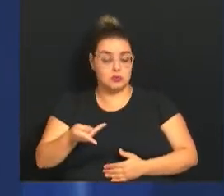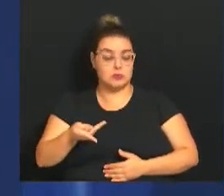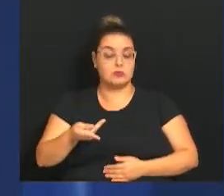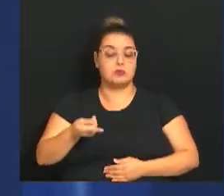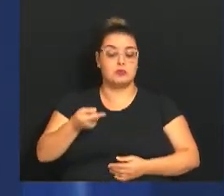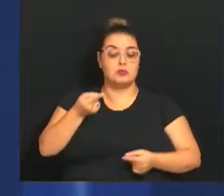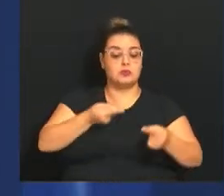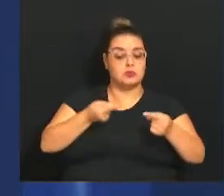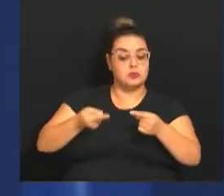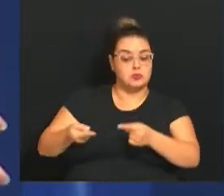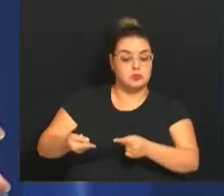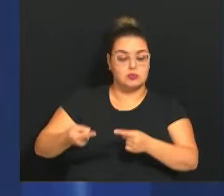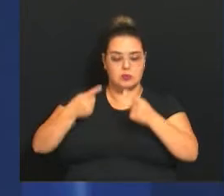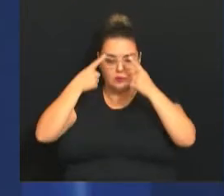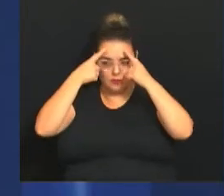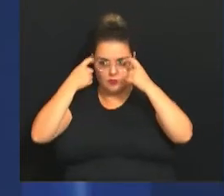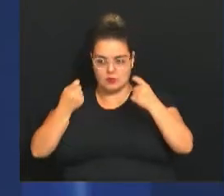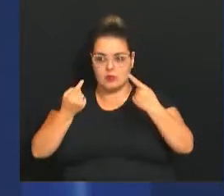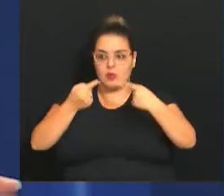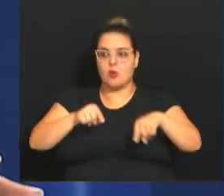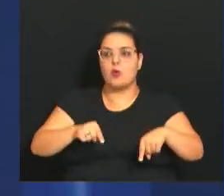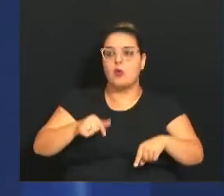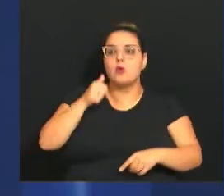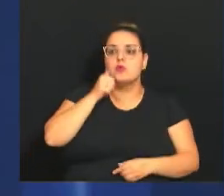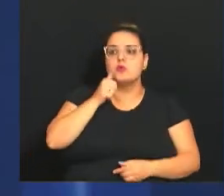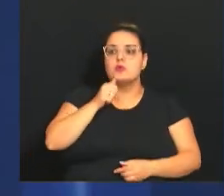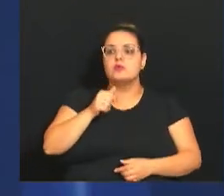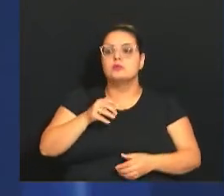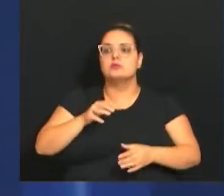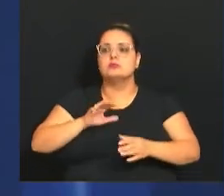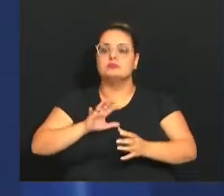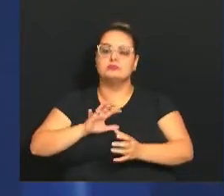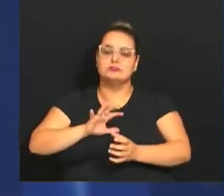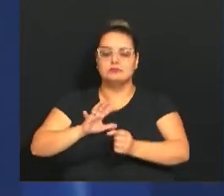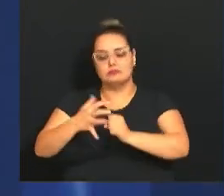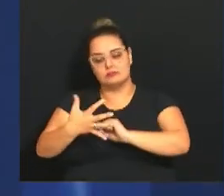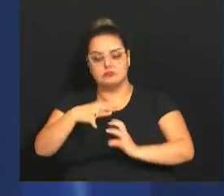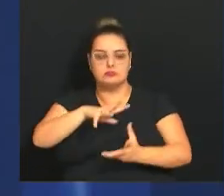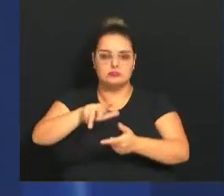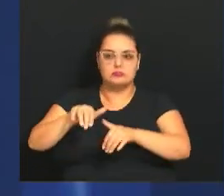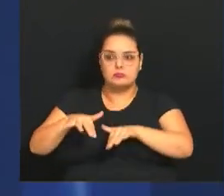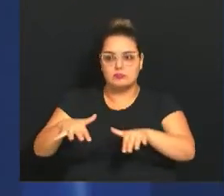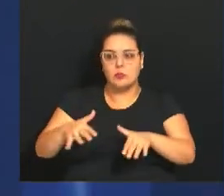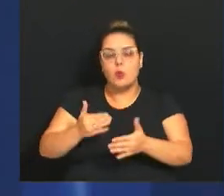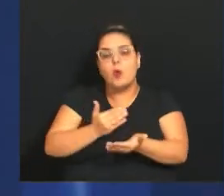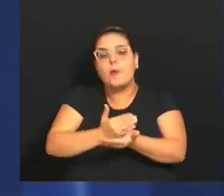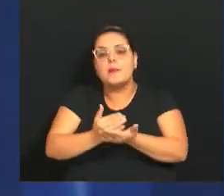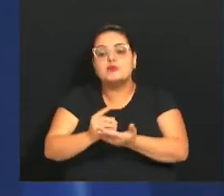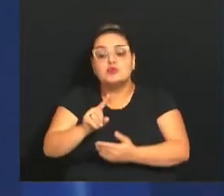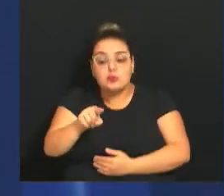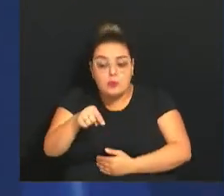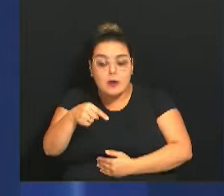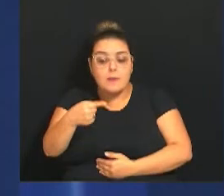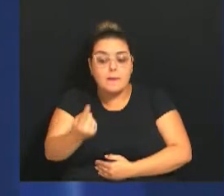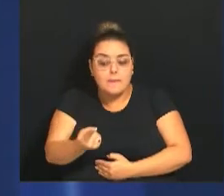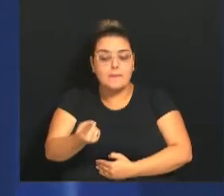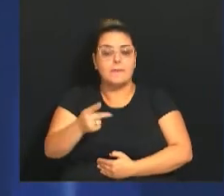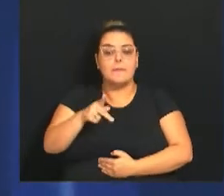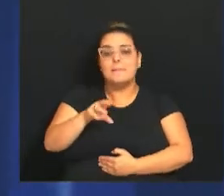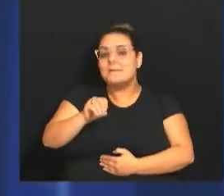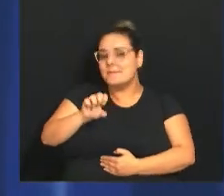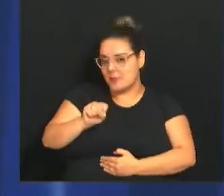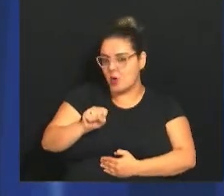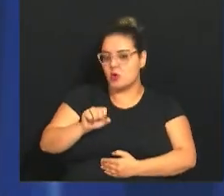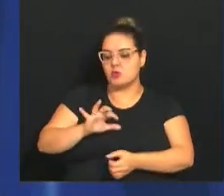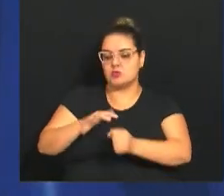momento especificamente, numa pandemia, ainda o início de uma pós-pandemia, é justamente porque a gente viu um aumento de casos